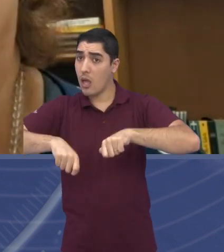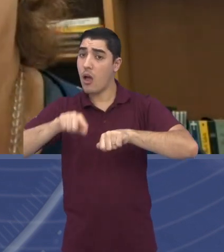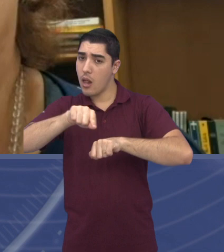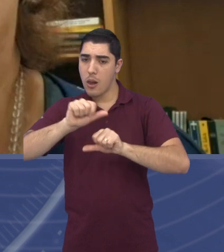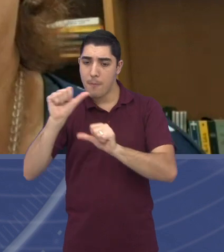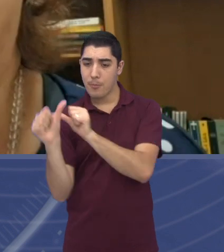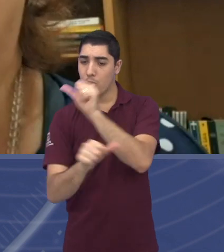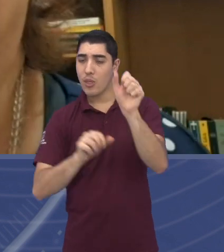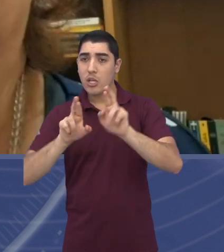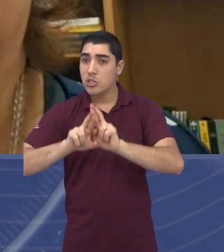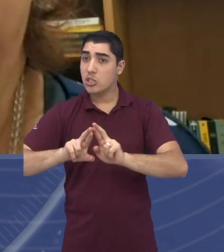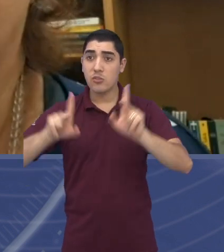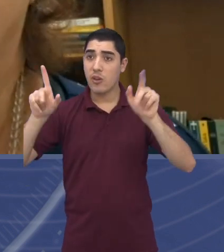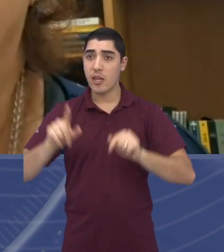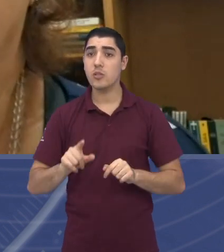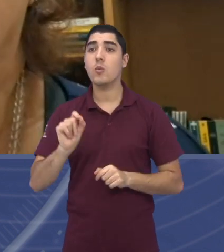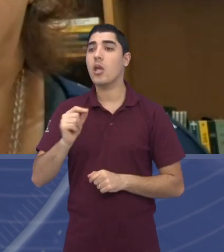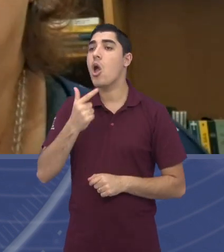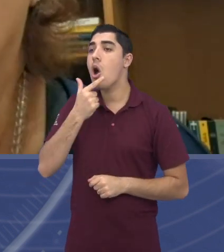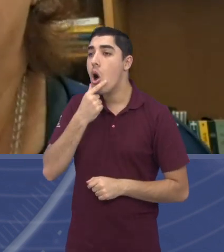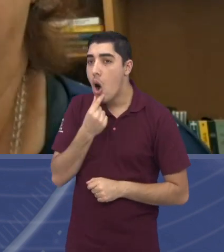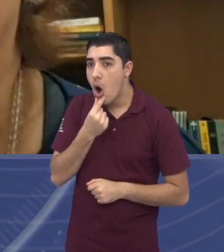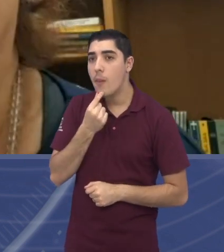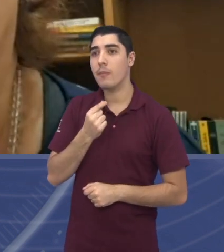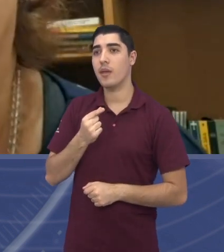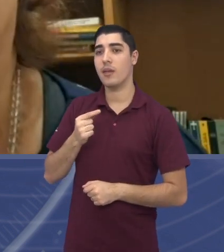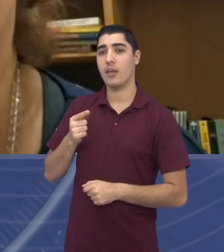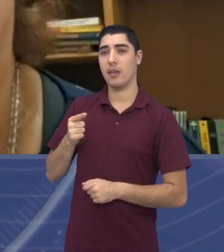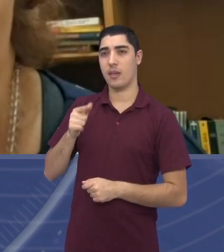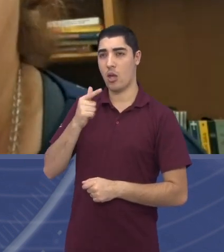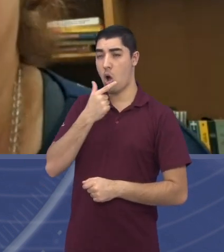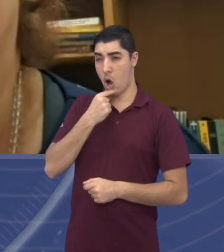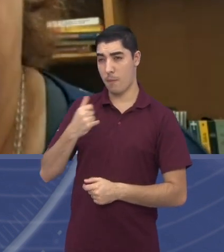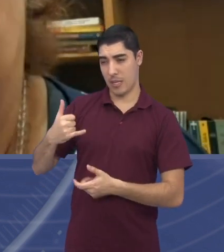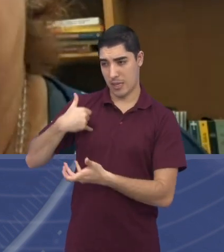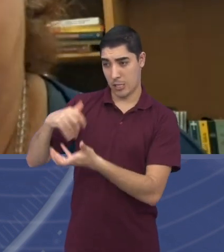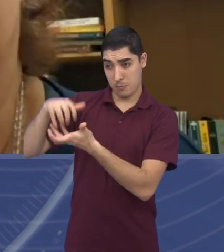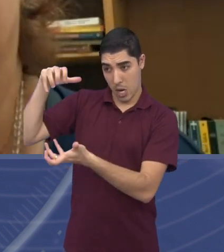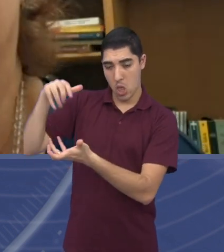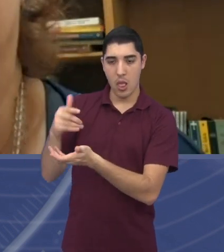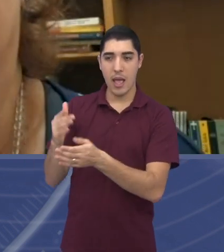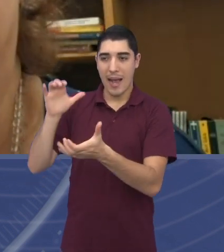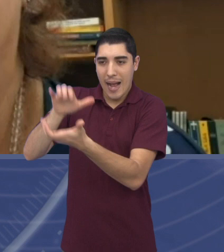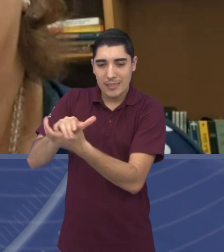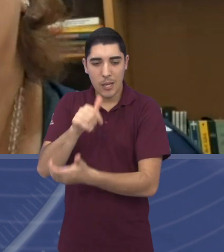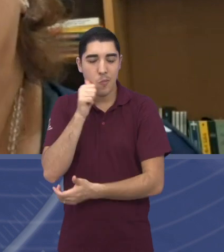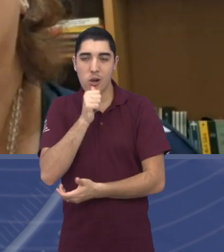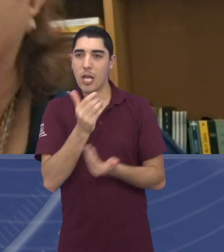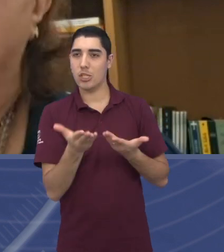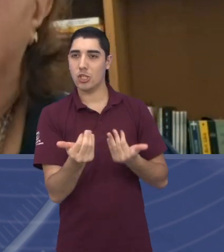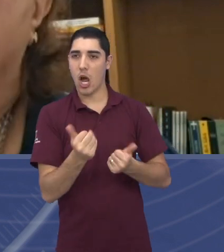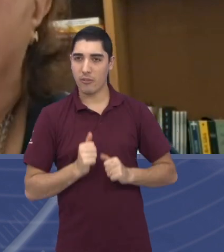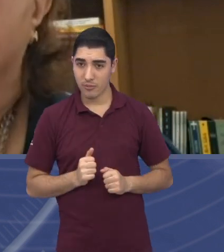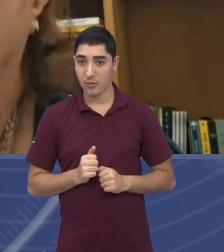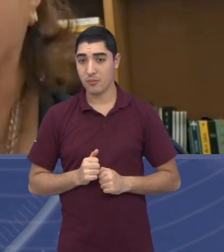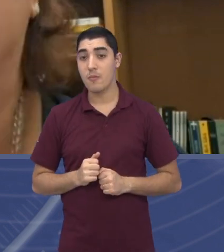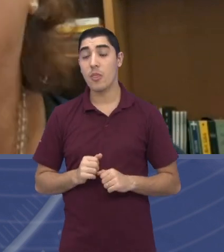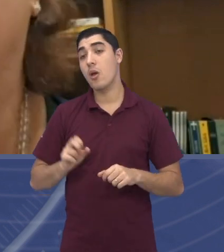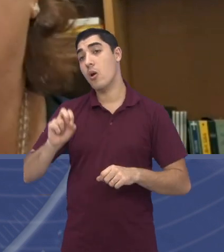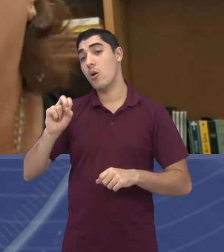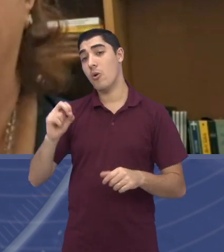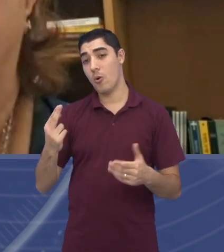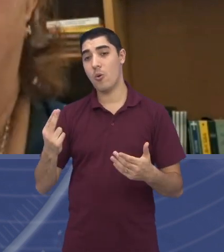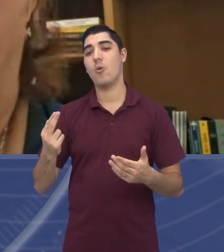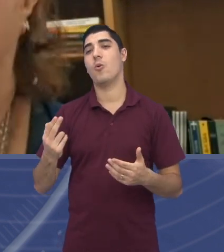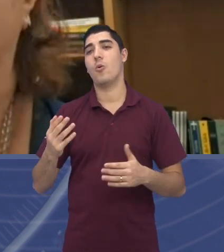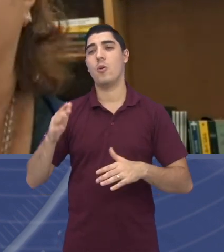diferença muito grande de homens casando com mulheres muito mais jovens, né? Quando é o inverso, é uma